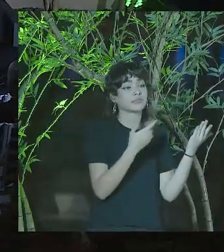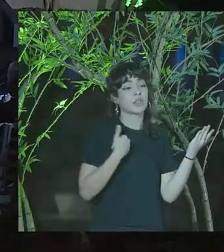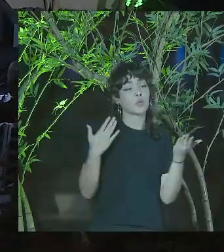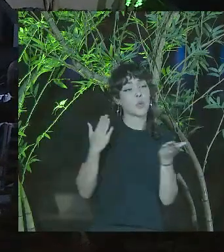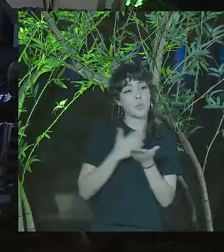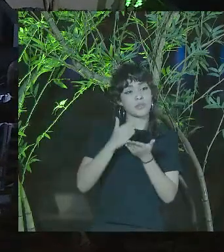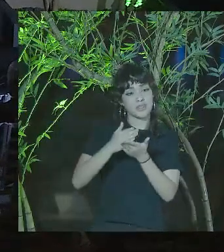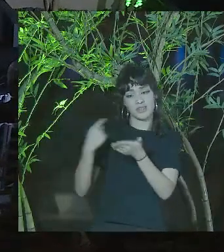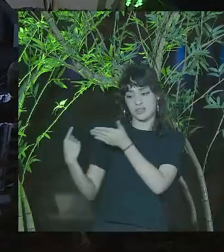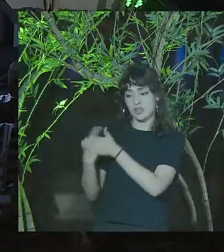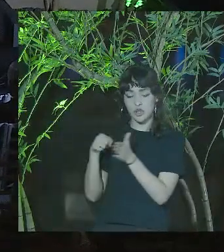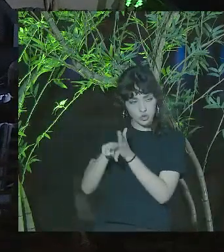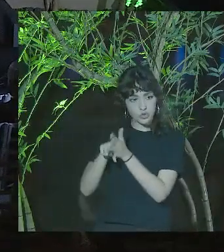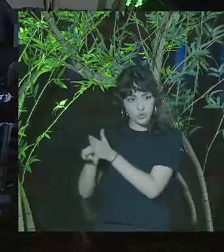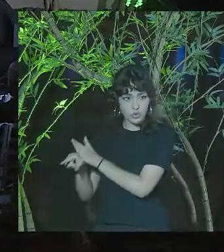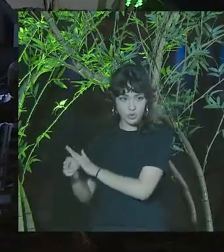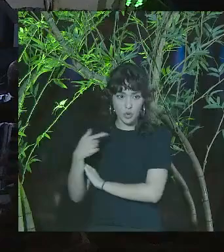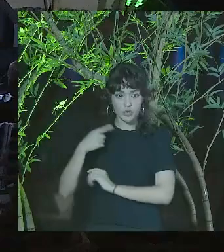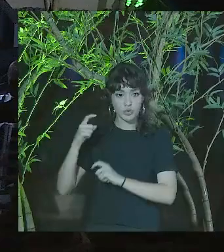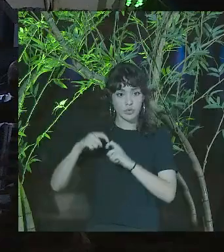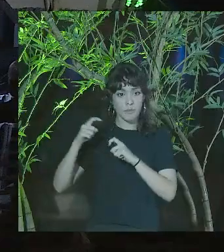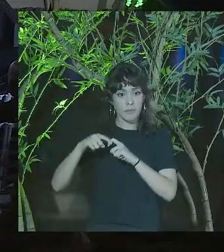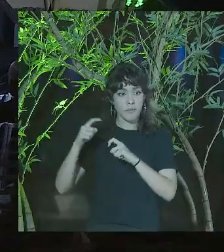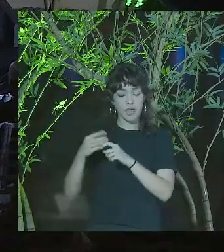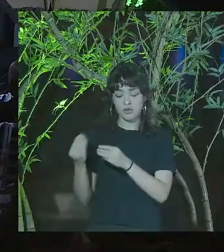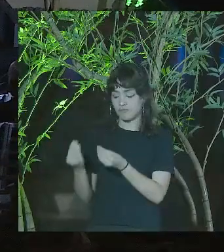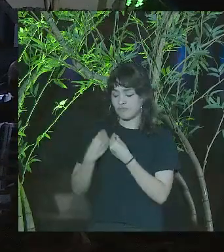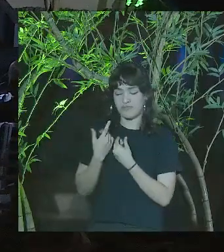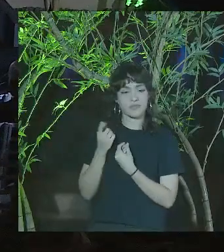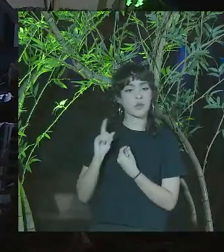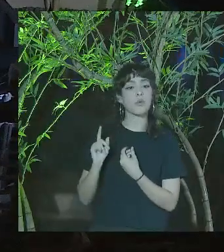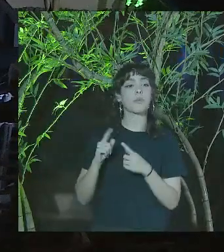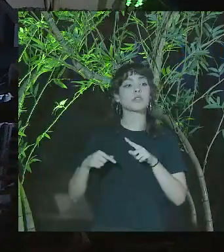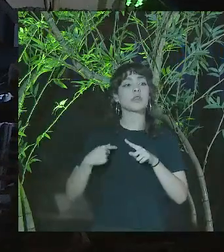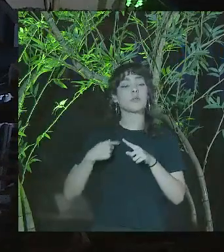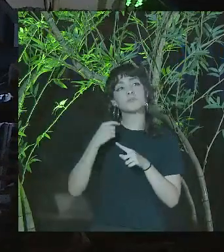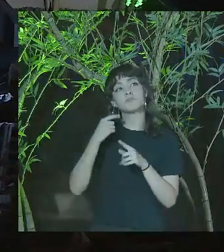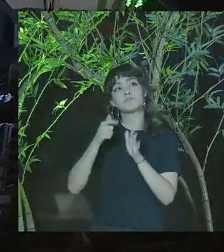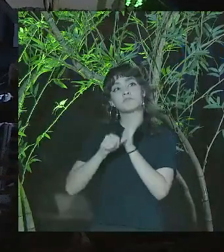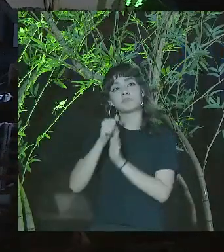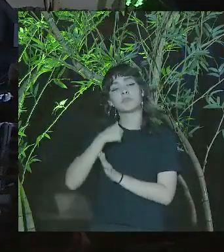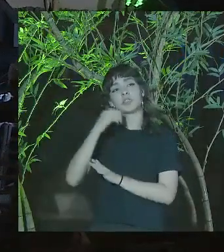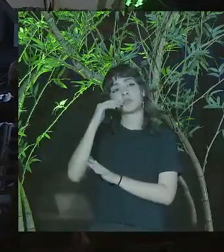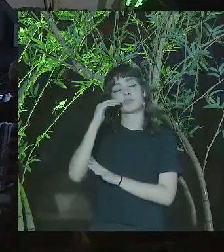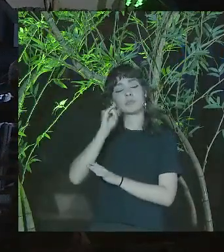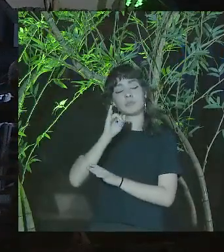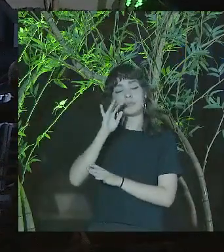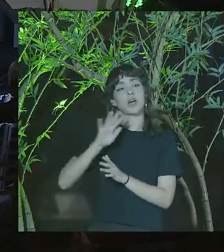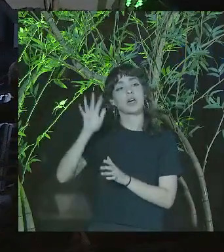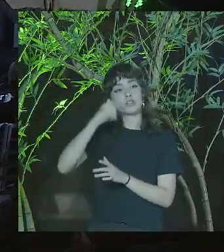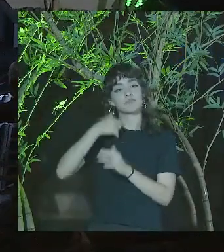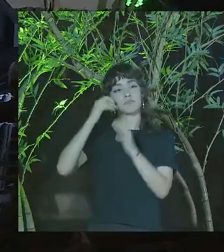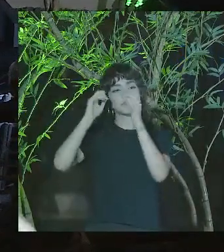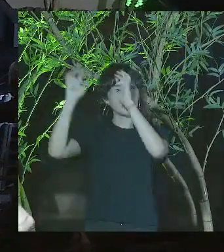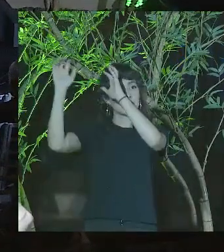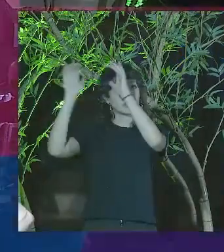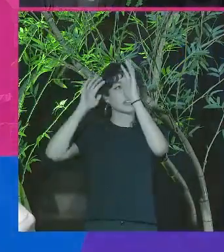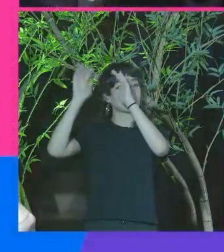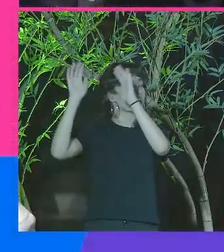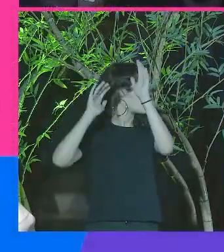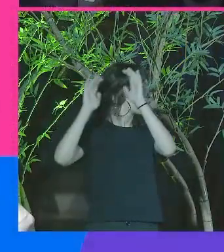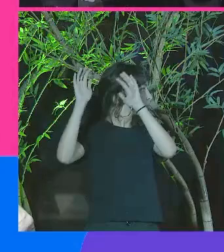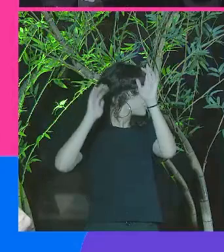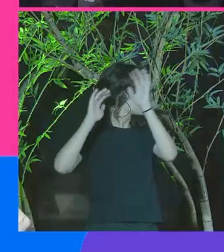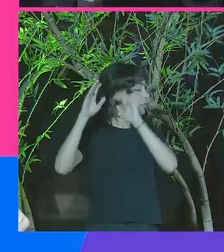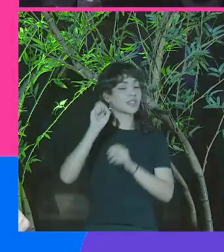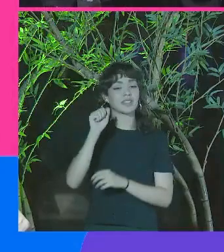o diagnóstico, sem recebê-lo como sentença, mas a primeira imagem que eu tive foi o Samba da Cura.